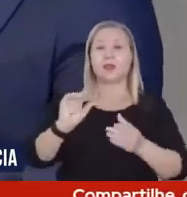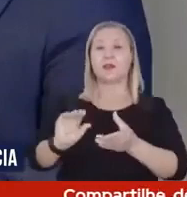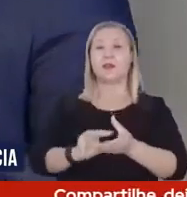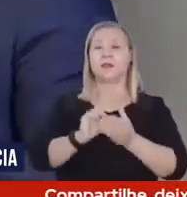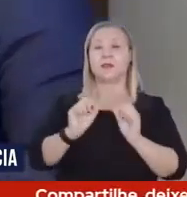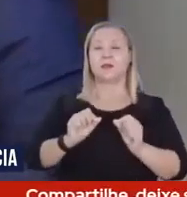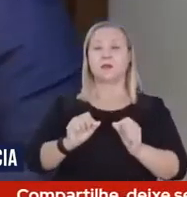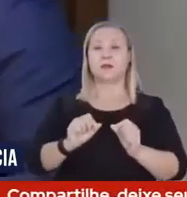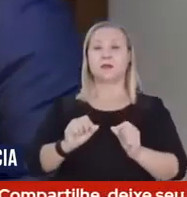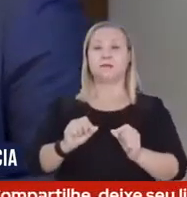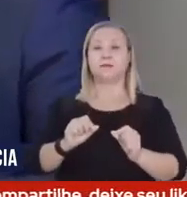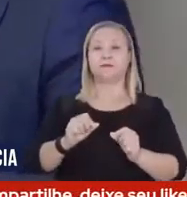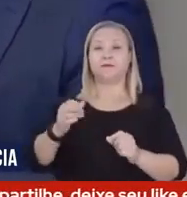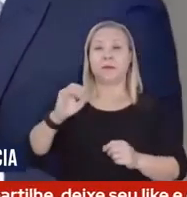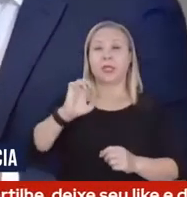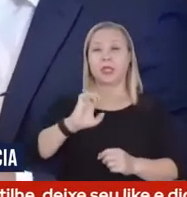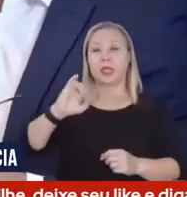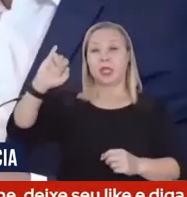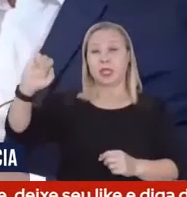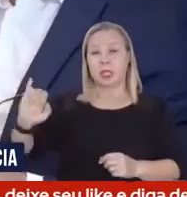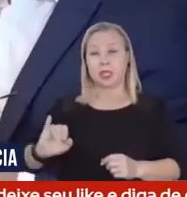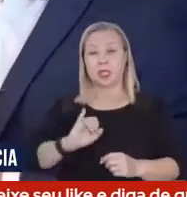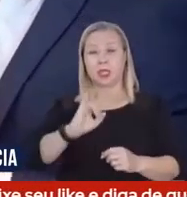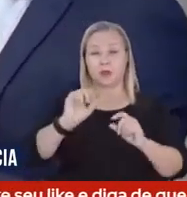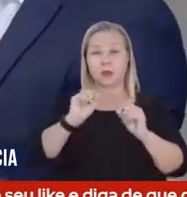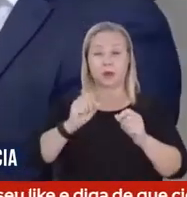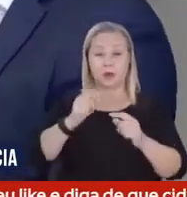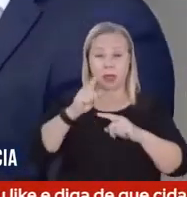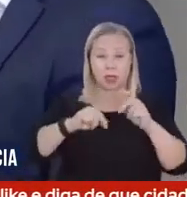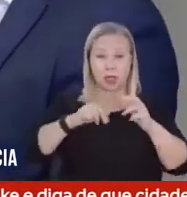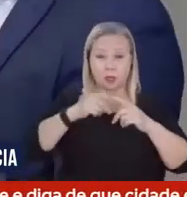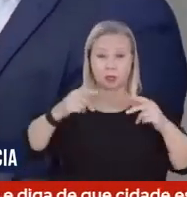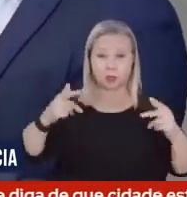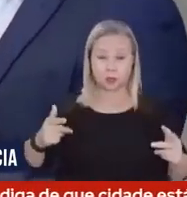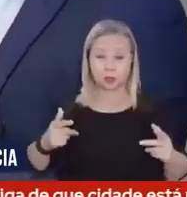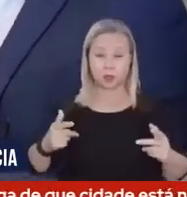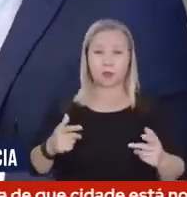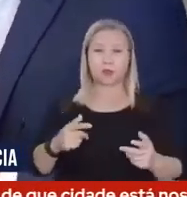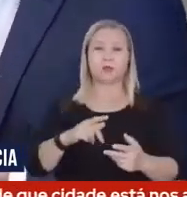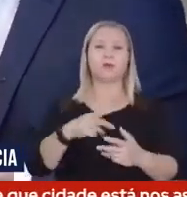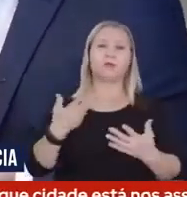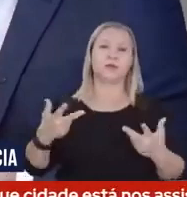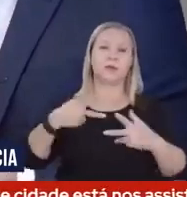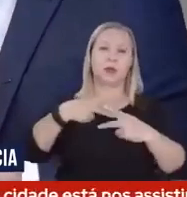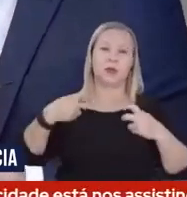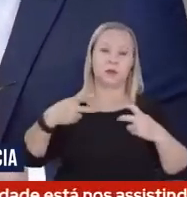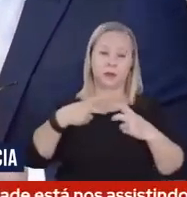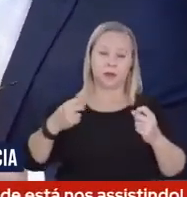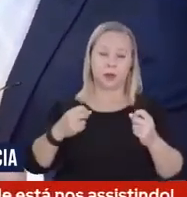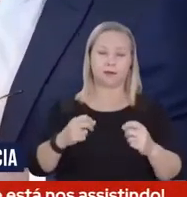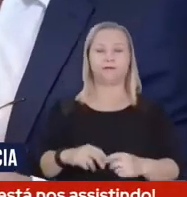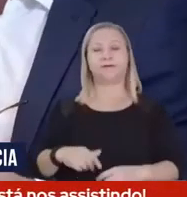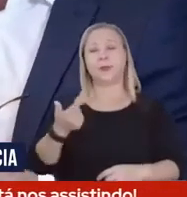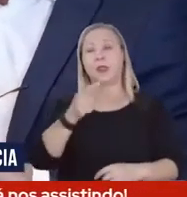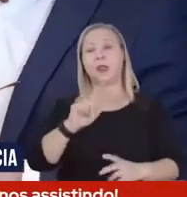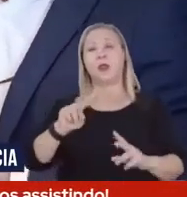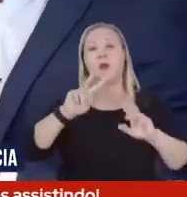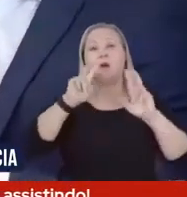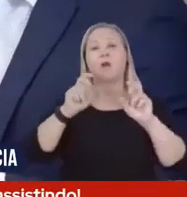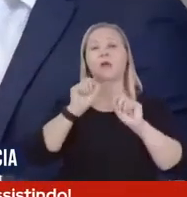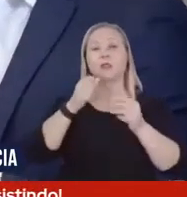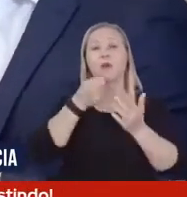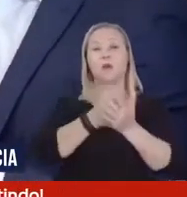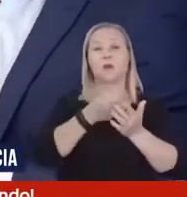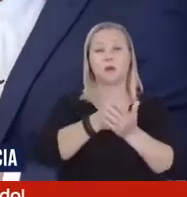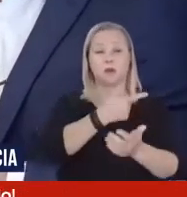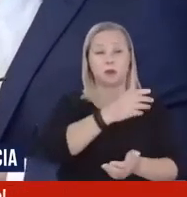podem importar, trazer um parafuso e não paga nada. E tem uma outra questão, presidente. Foi uma luta. Começou em 2015, ainda no nosso governo,